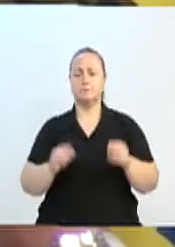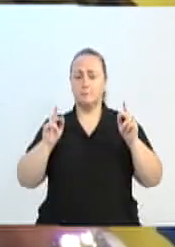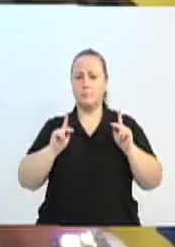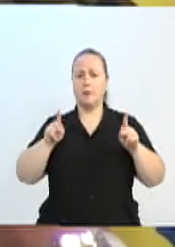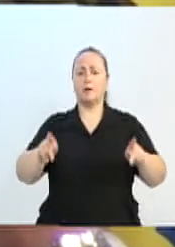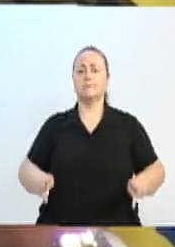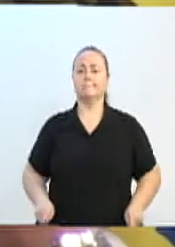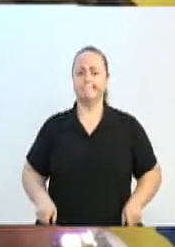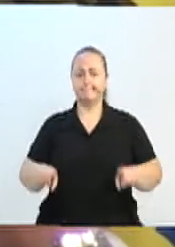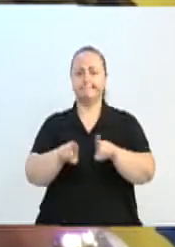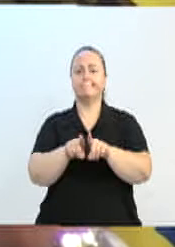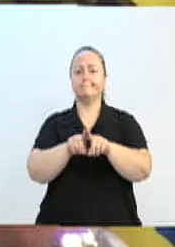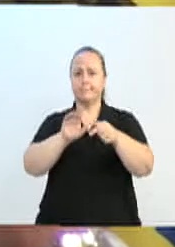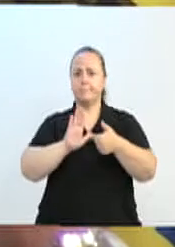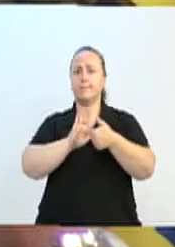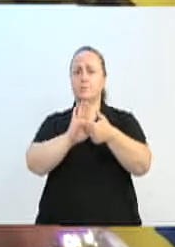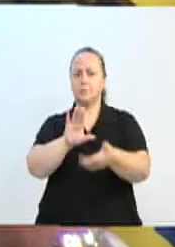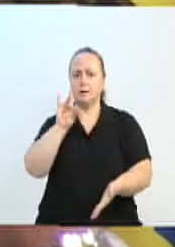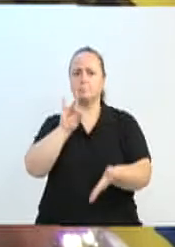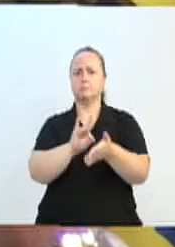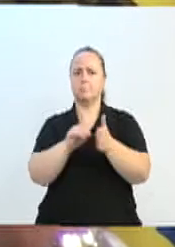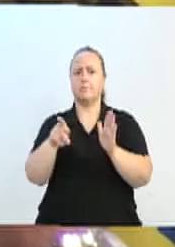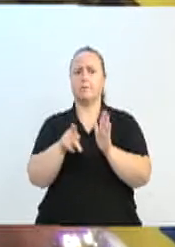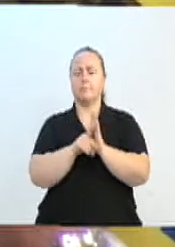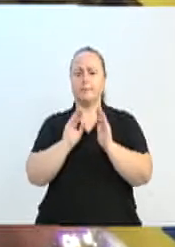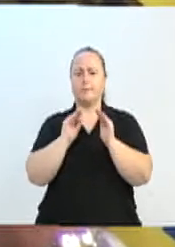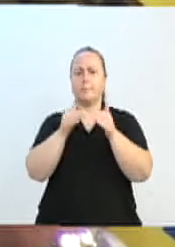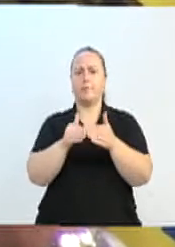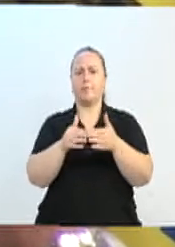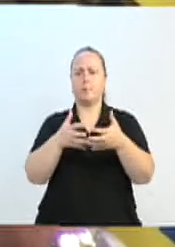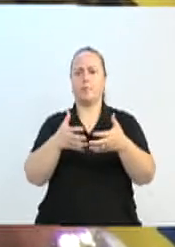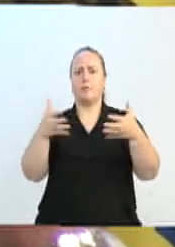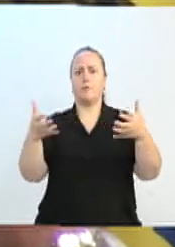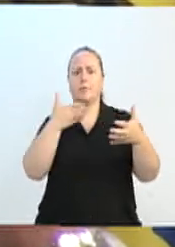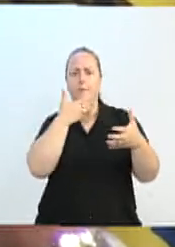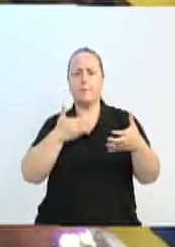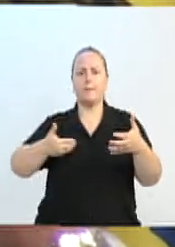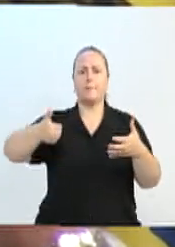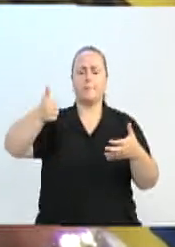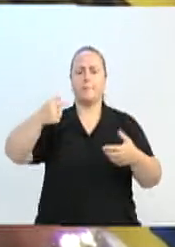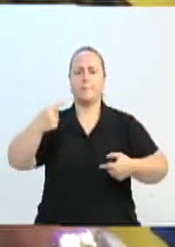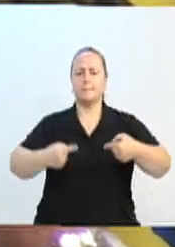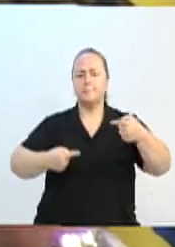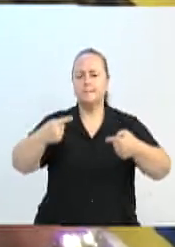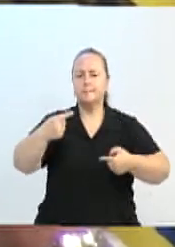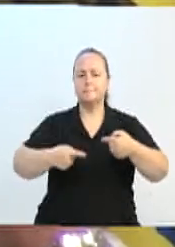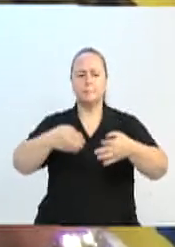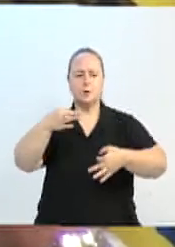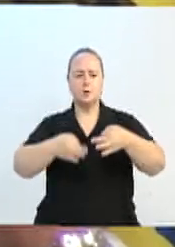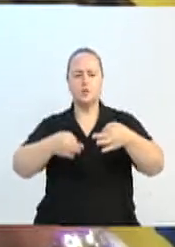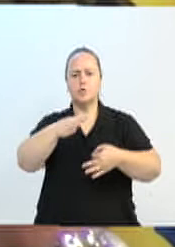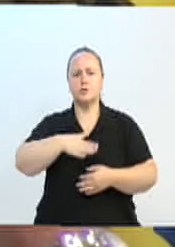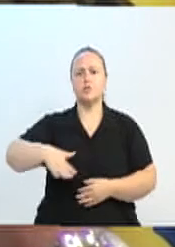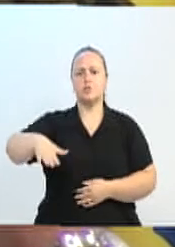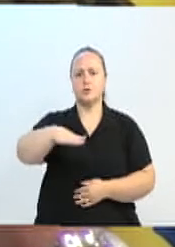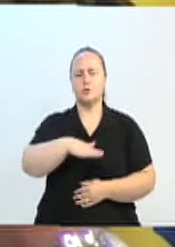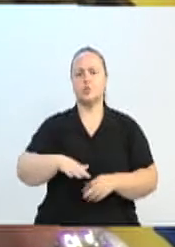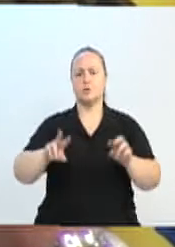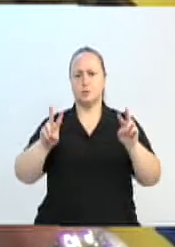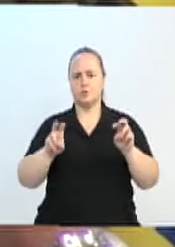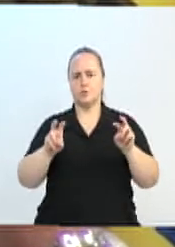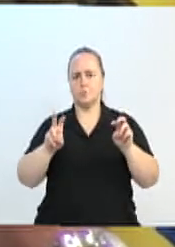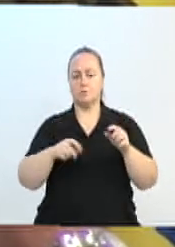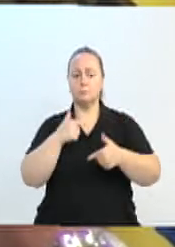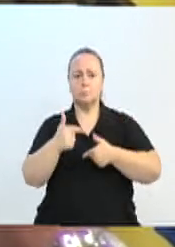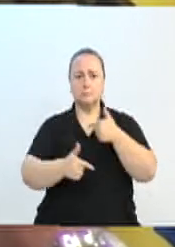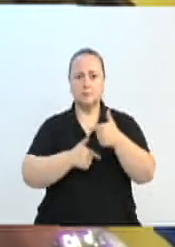inédita de apresentar aparecer os próprios para ampliar ainda mais o debate jurídico acerca dos temas e com excelente